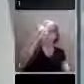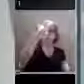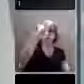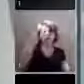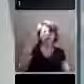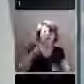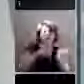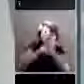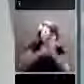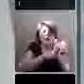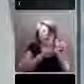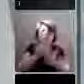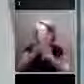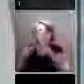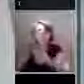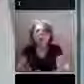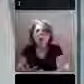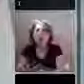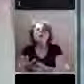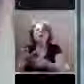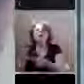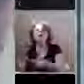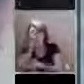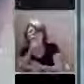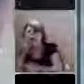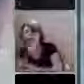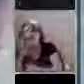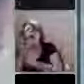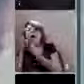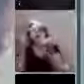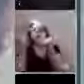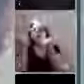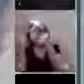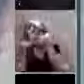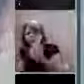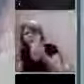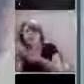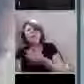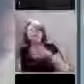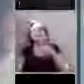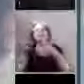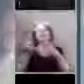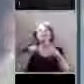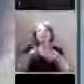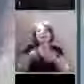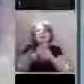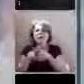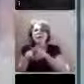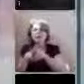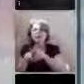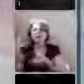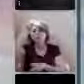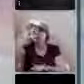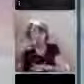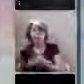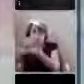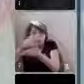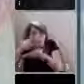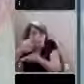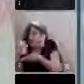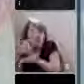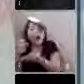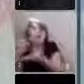frequentemente apontam problemas decorrentes dos tipos de informação, e você citam Blé e Sastre-Ruano, tá?